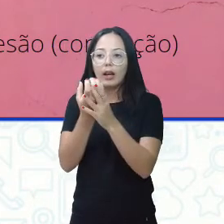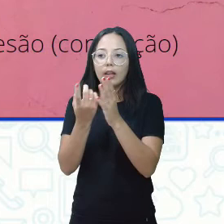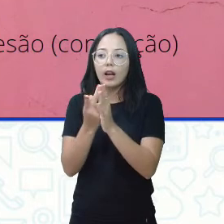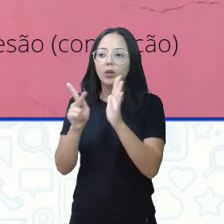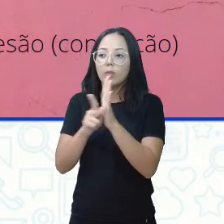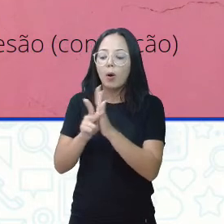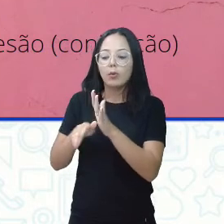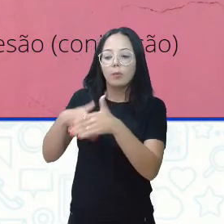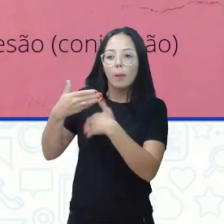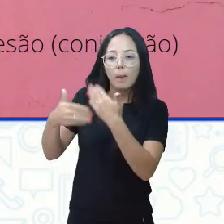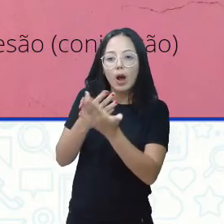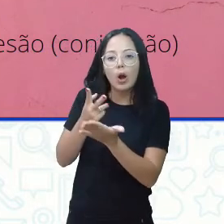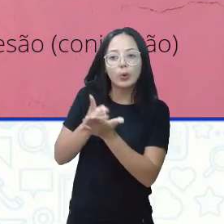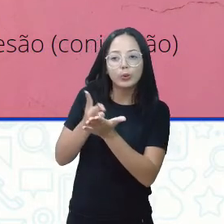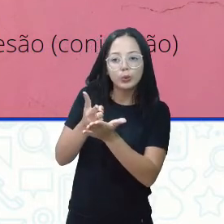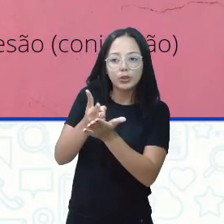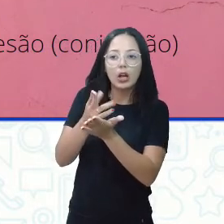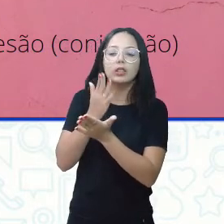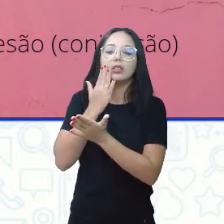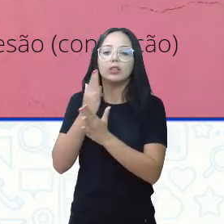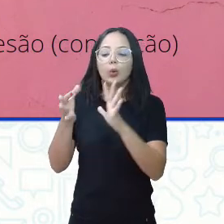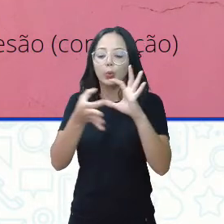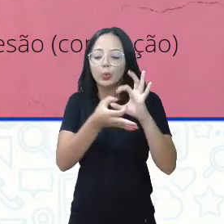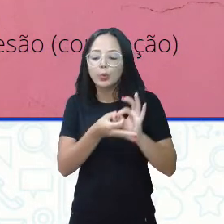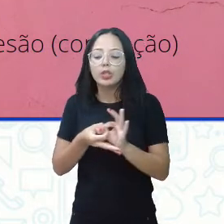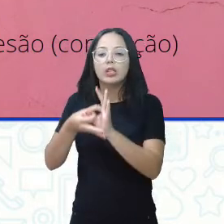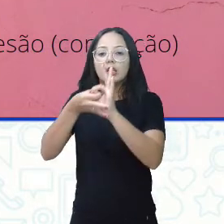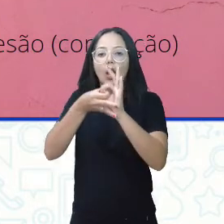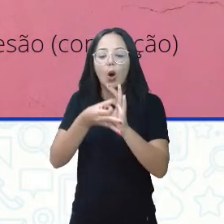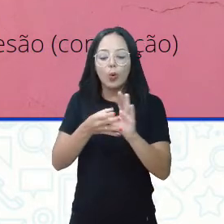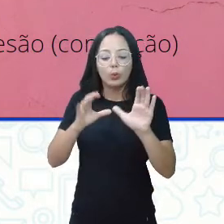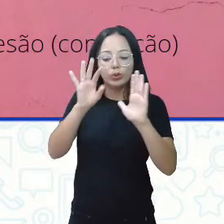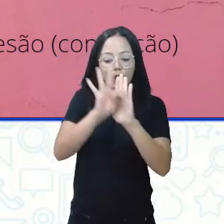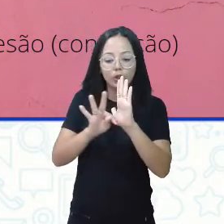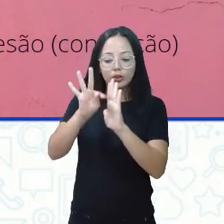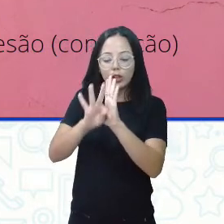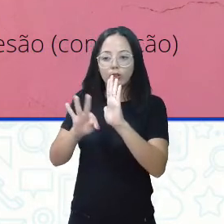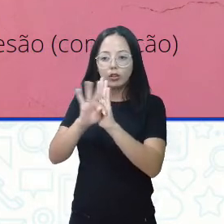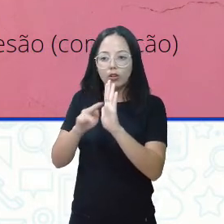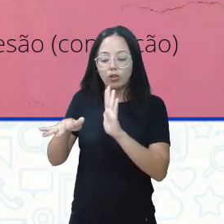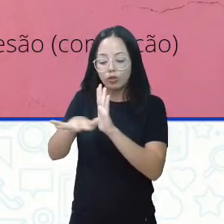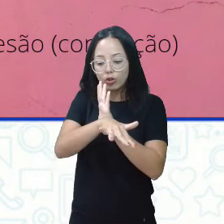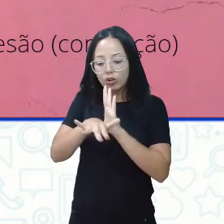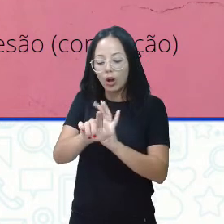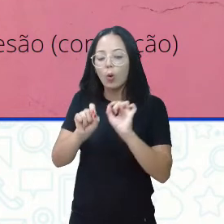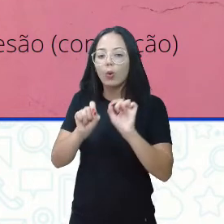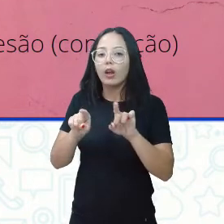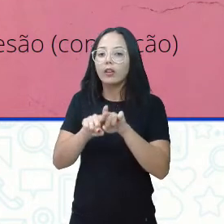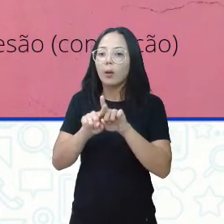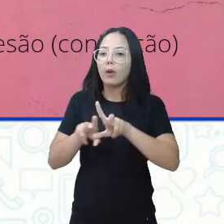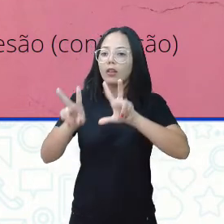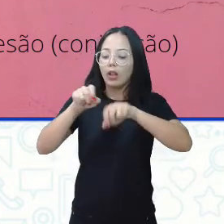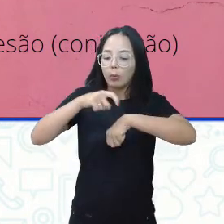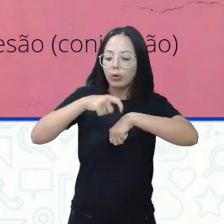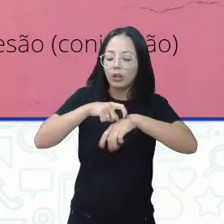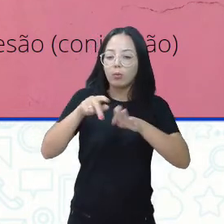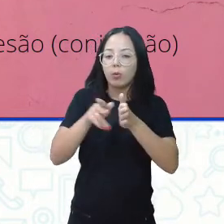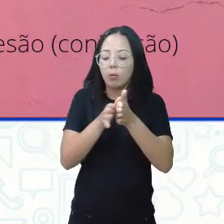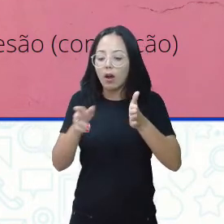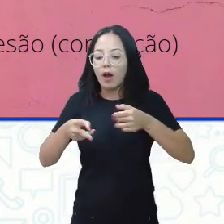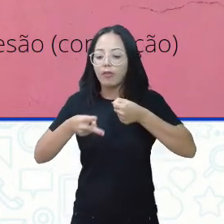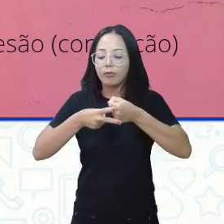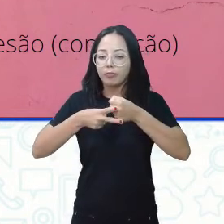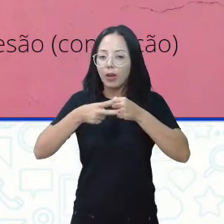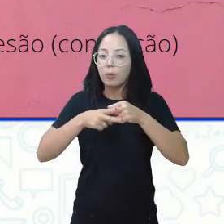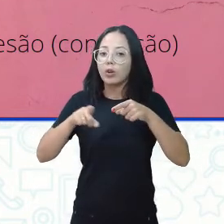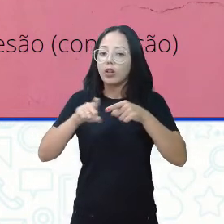para progressão, continuidade, união entre as partes do texto. De maneira geral, as flexões de tempo e de modo dos verbos